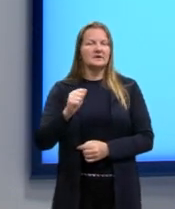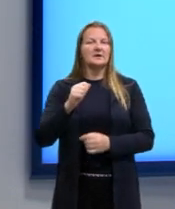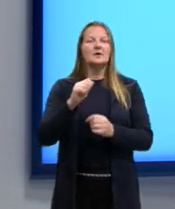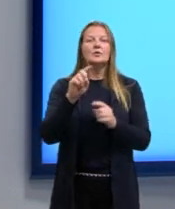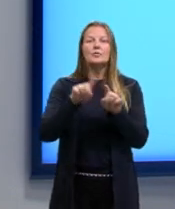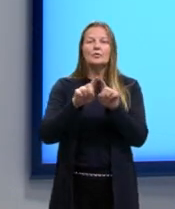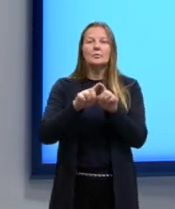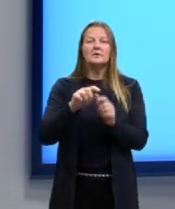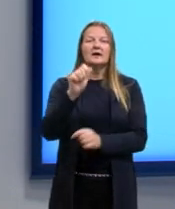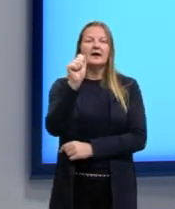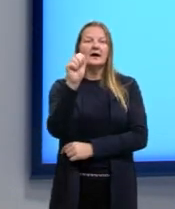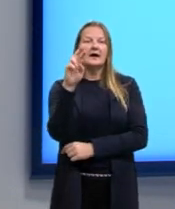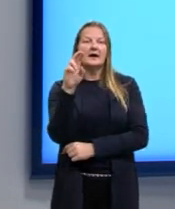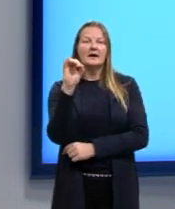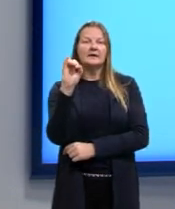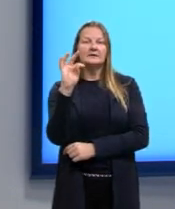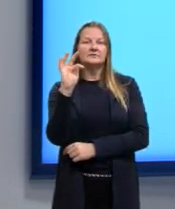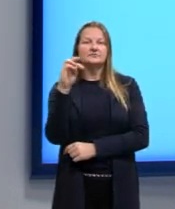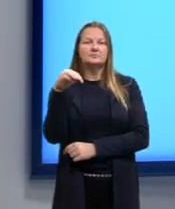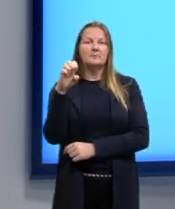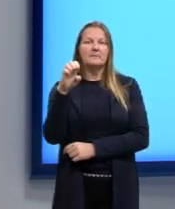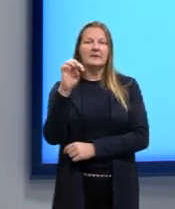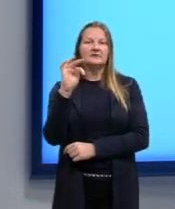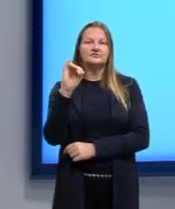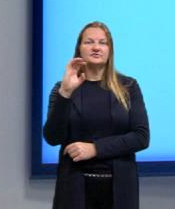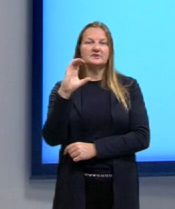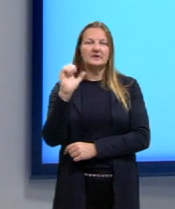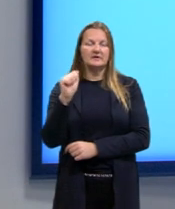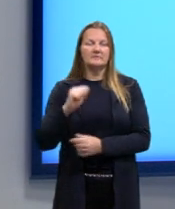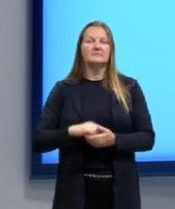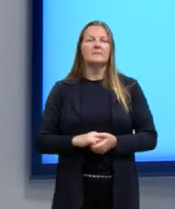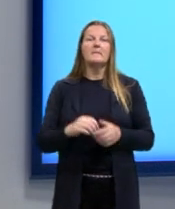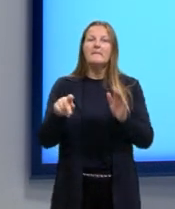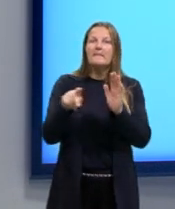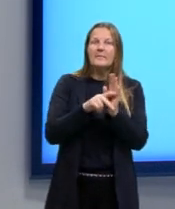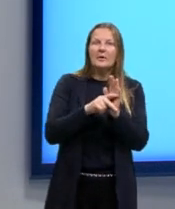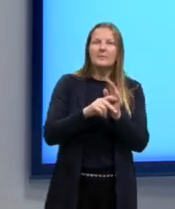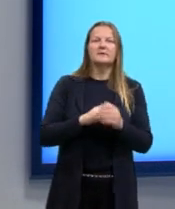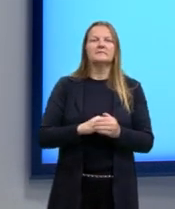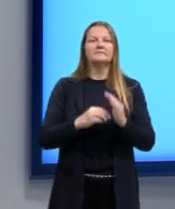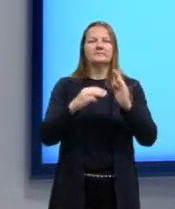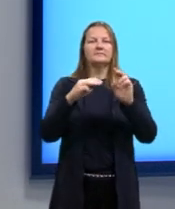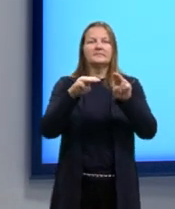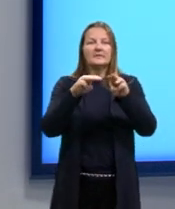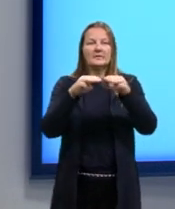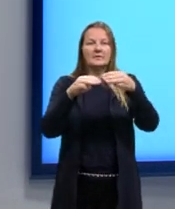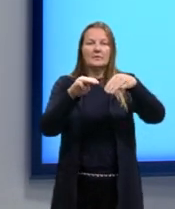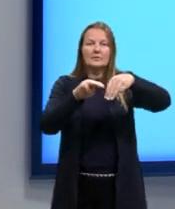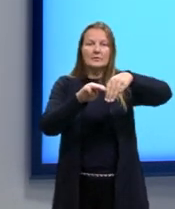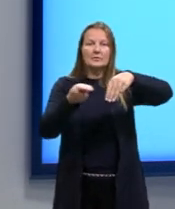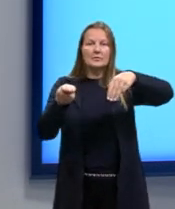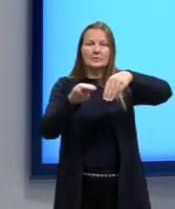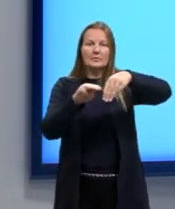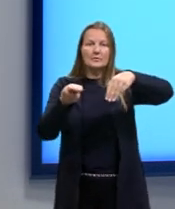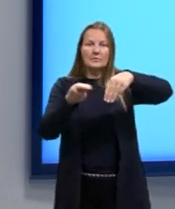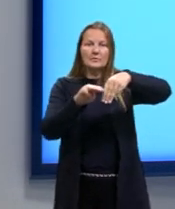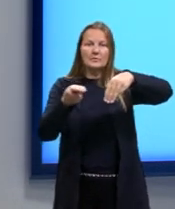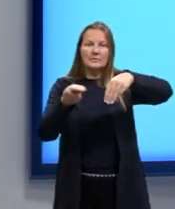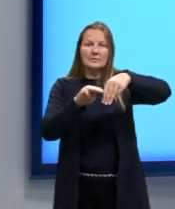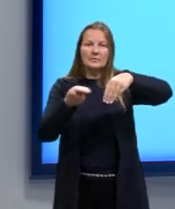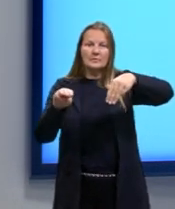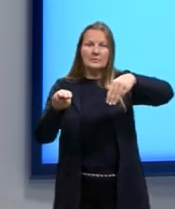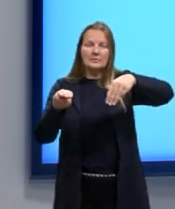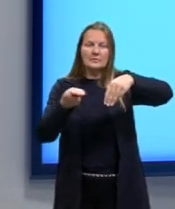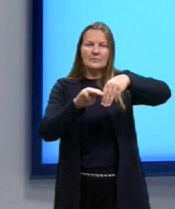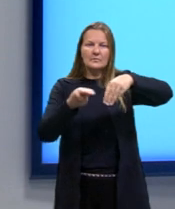aritmética de um conjunto de números porque na estatística os dados são convertidos então em números